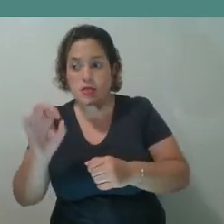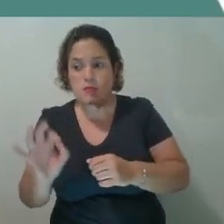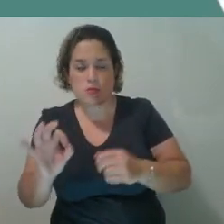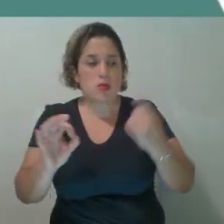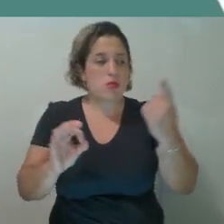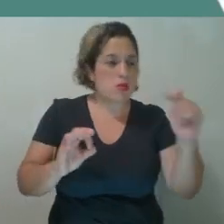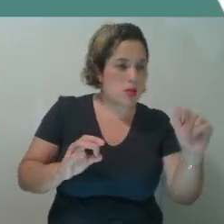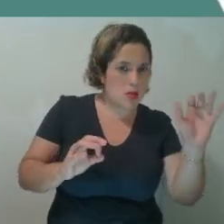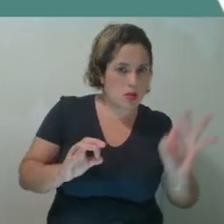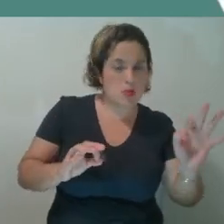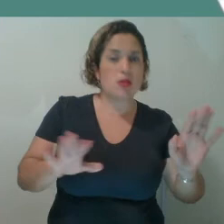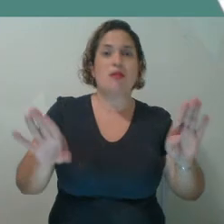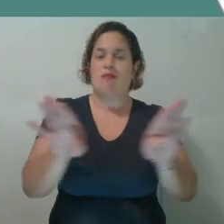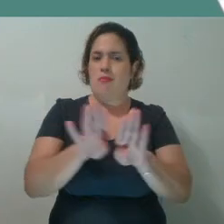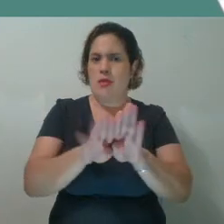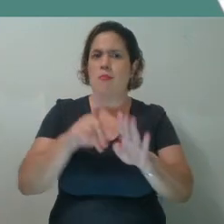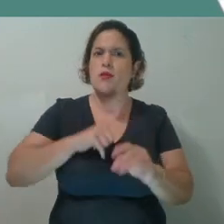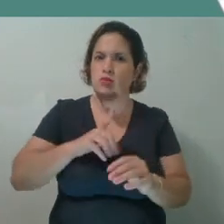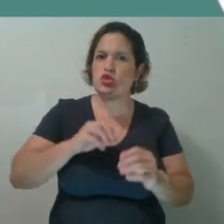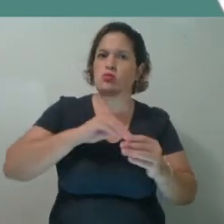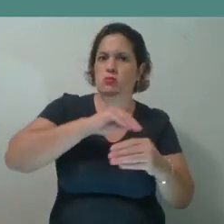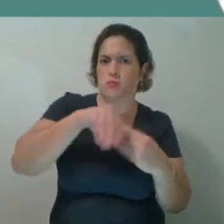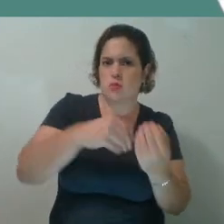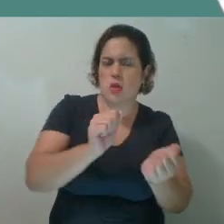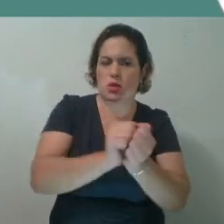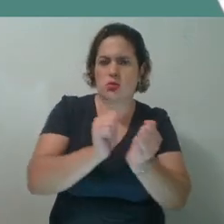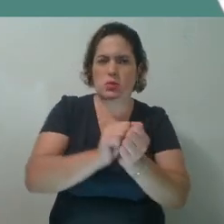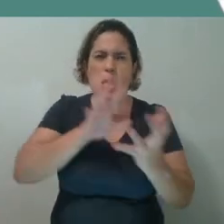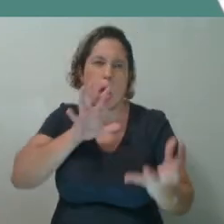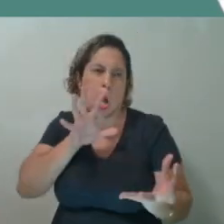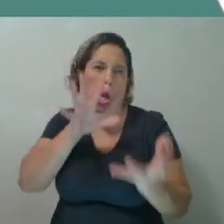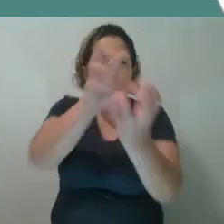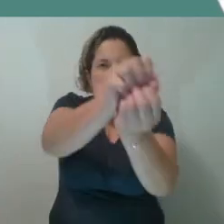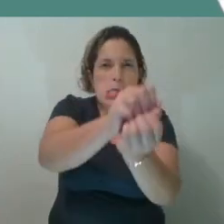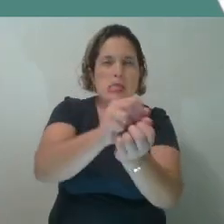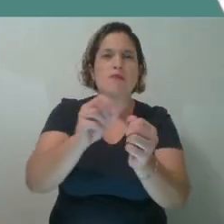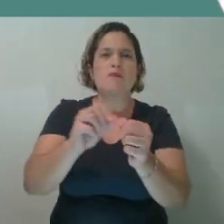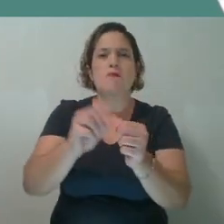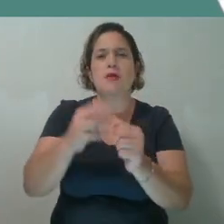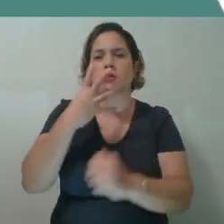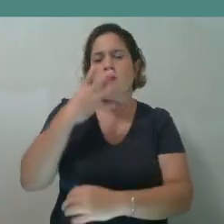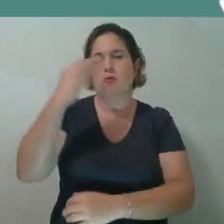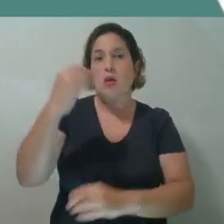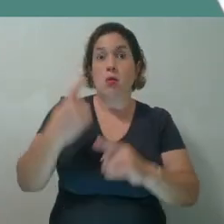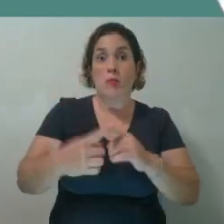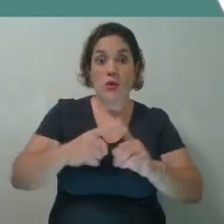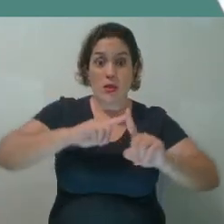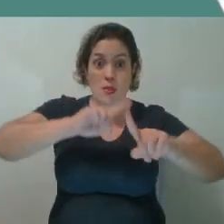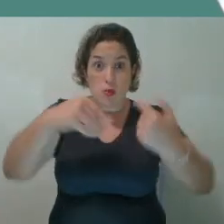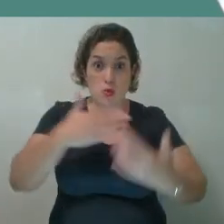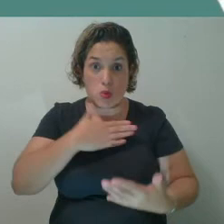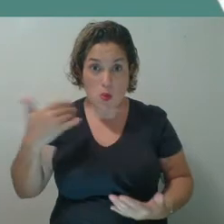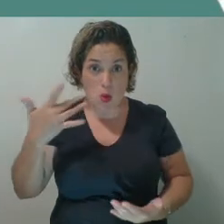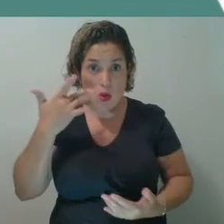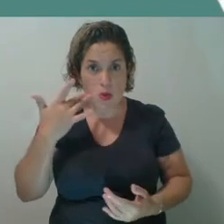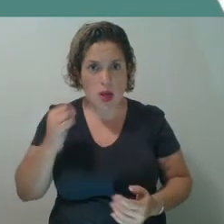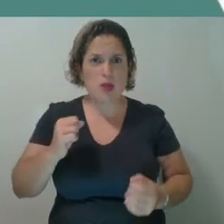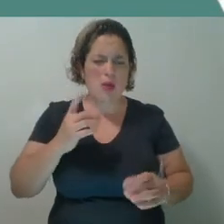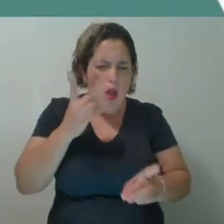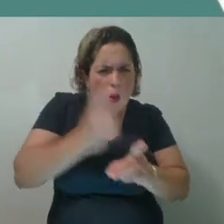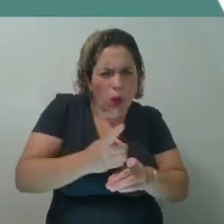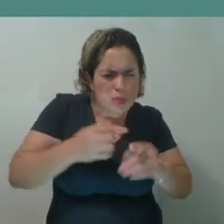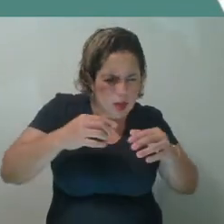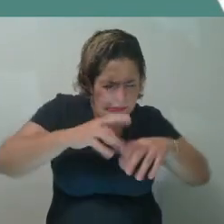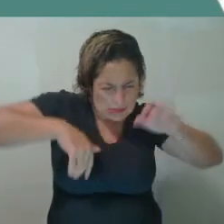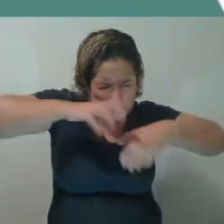17% também tinham predação por coiotes que, depois da morte desse animal, iam lá e se alimentavam desse animal já morto,